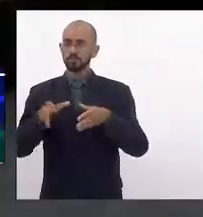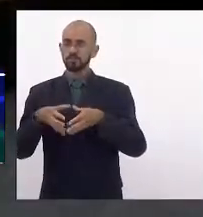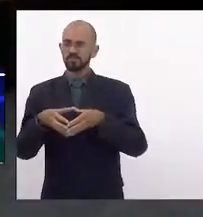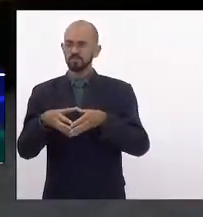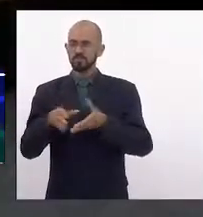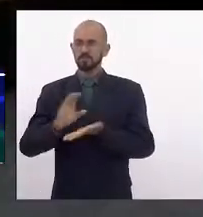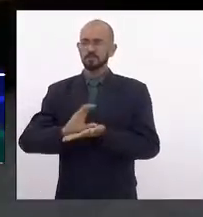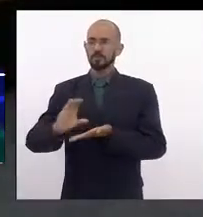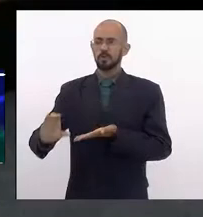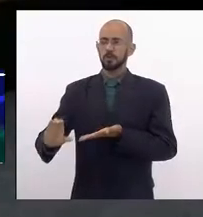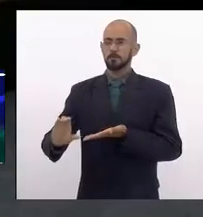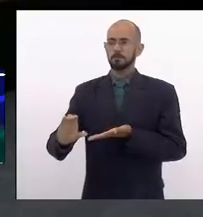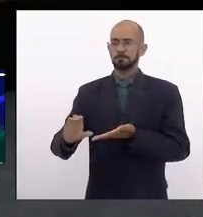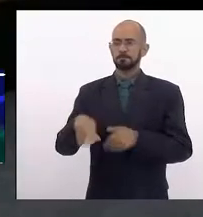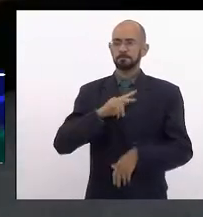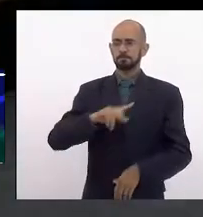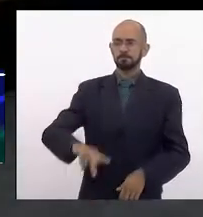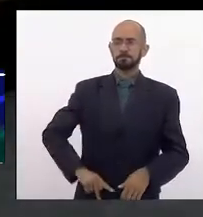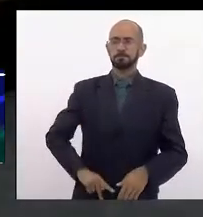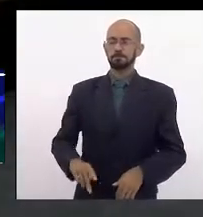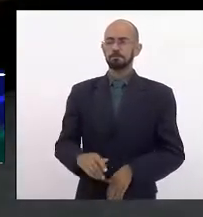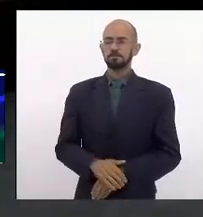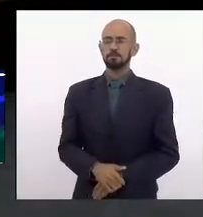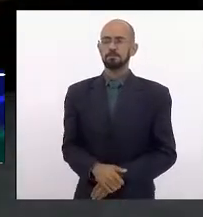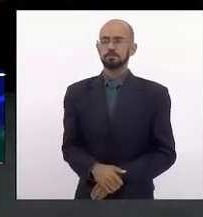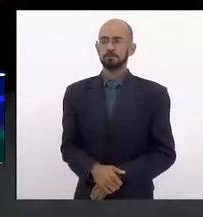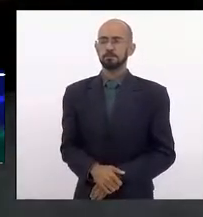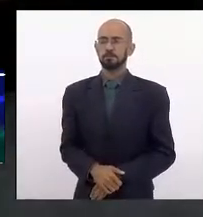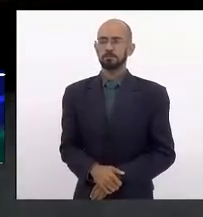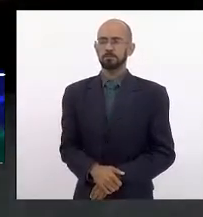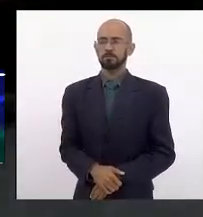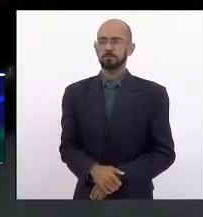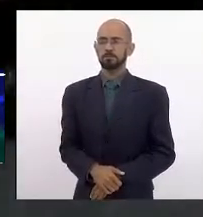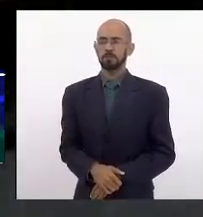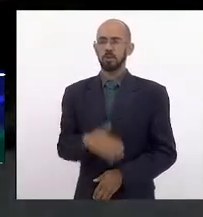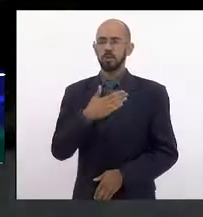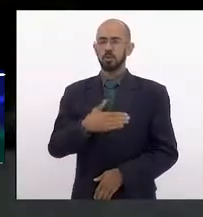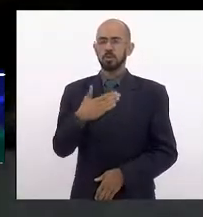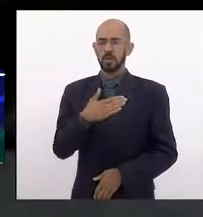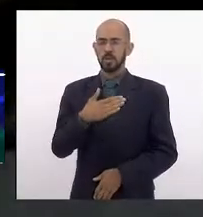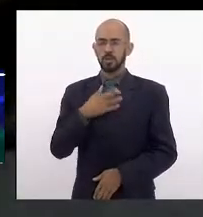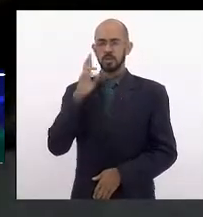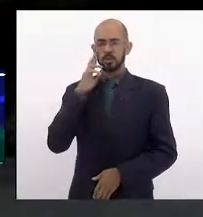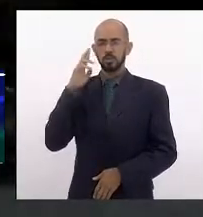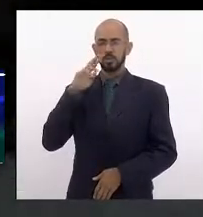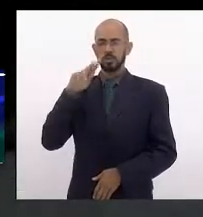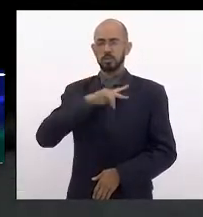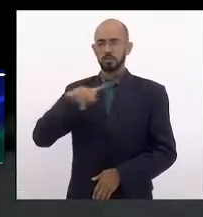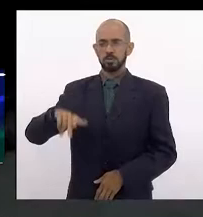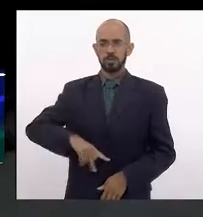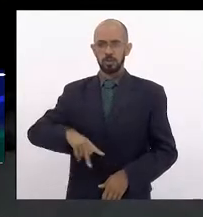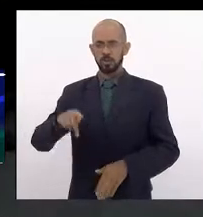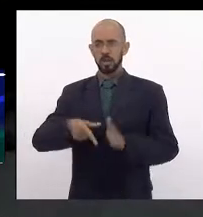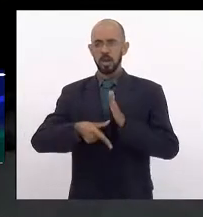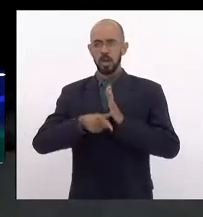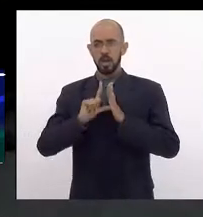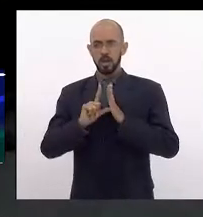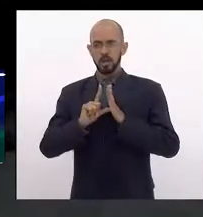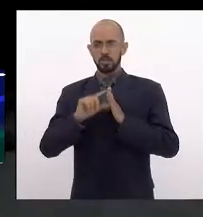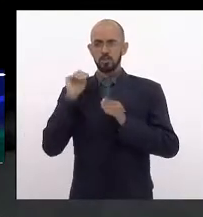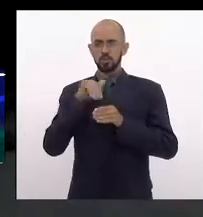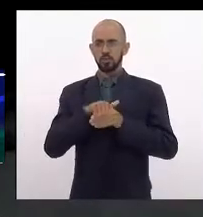comissão de orçamento seu presente eu gostaria de ser presidente e antes